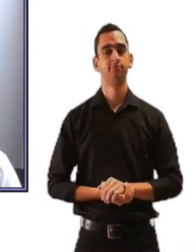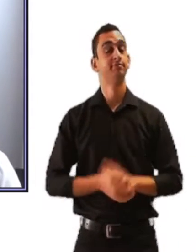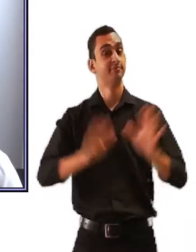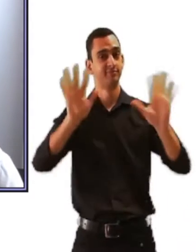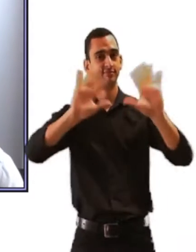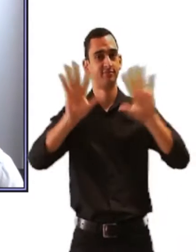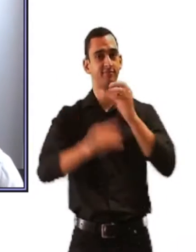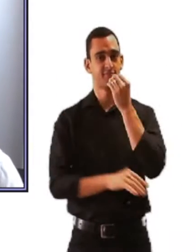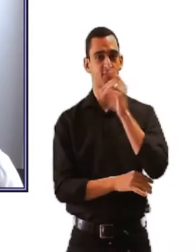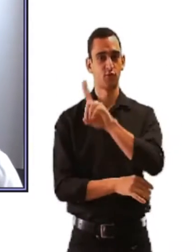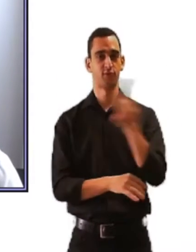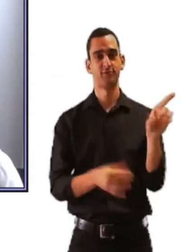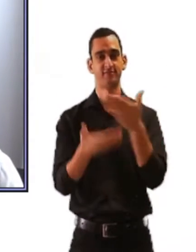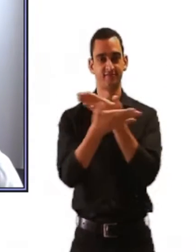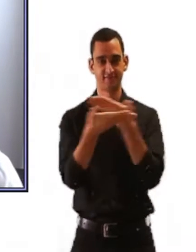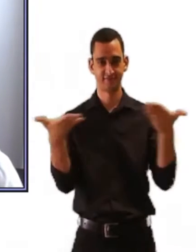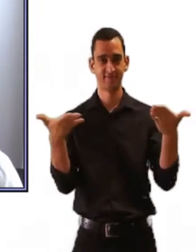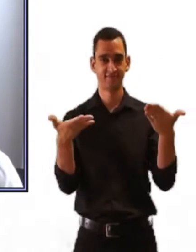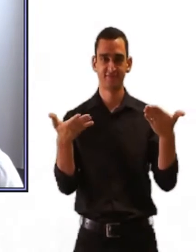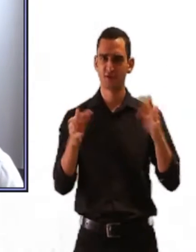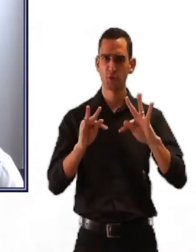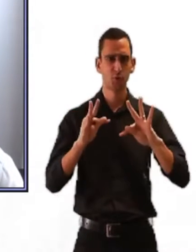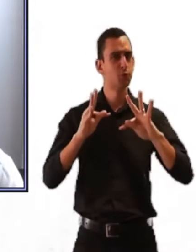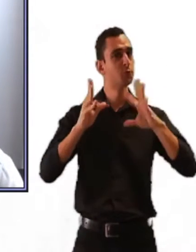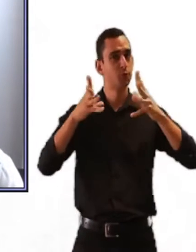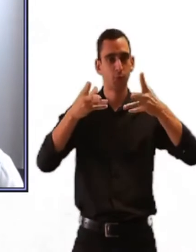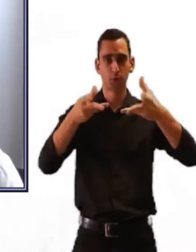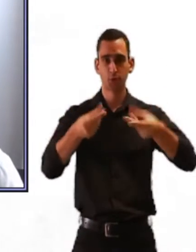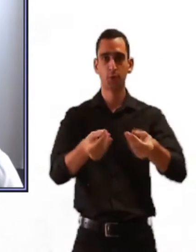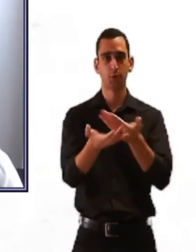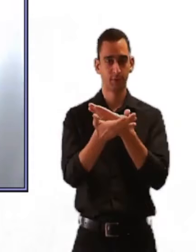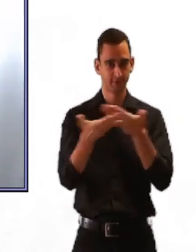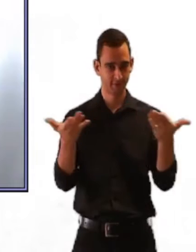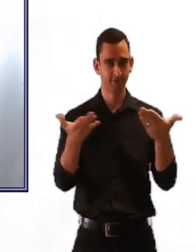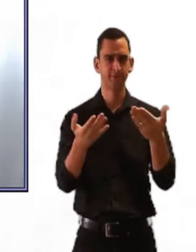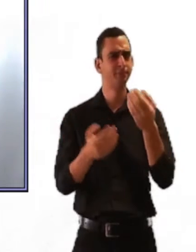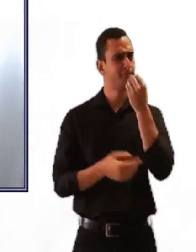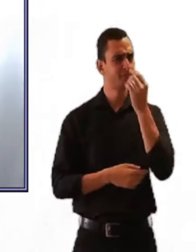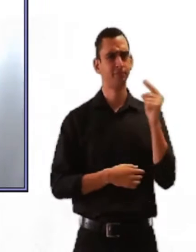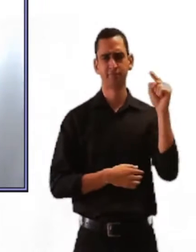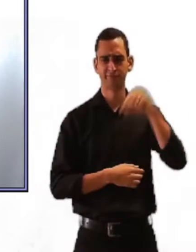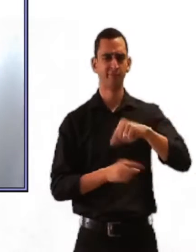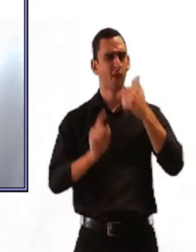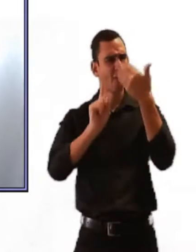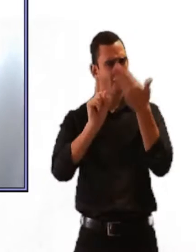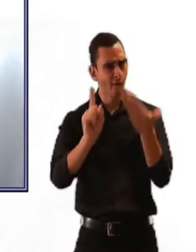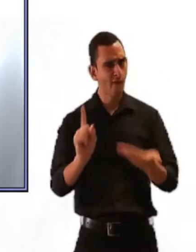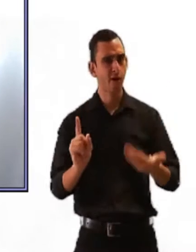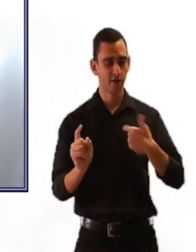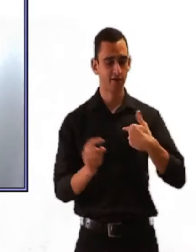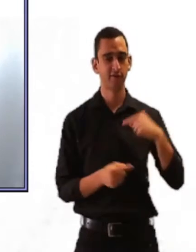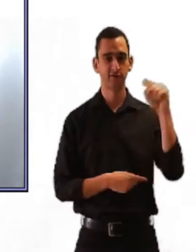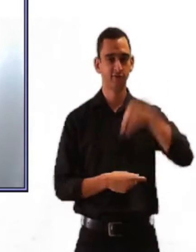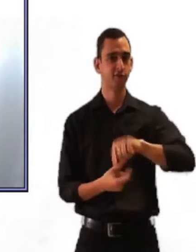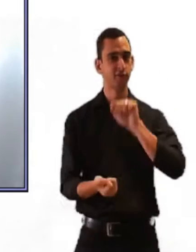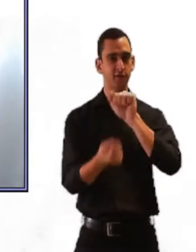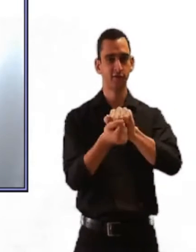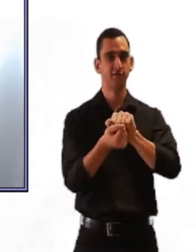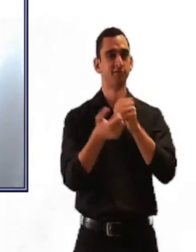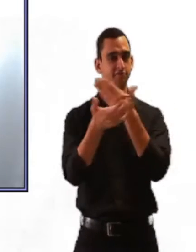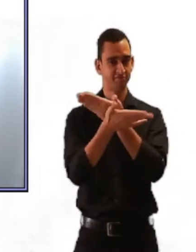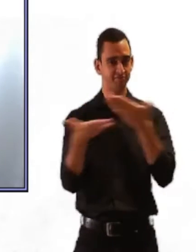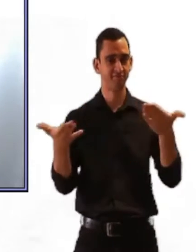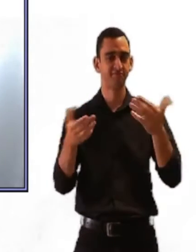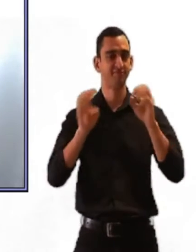Olá, muito bom dia a todas, bom dia a todos, né? É uma grande honra para mim estar aqui ministrando